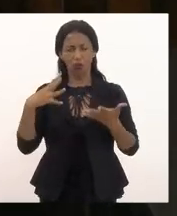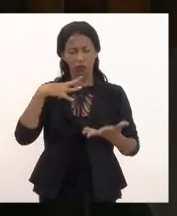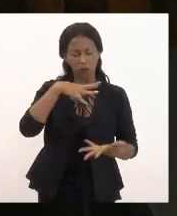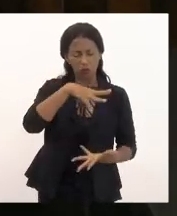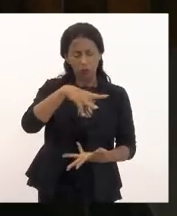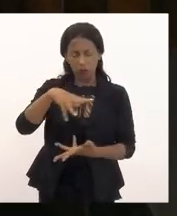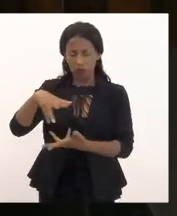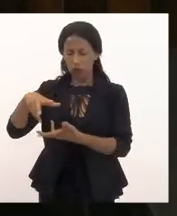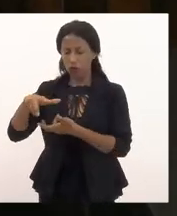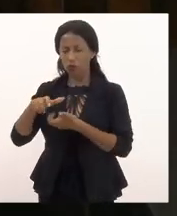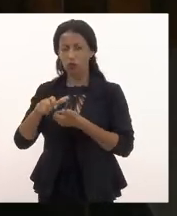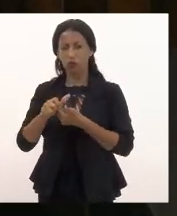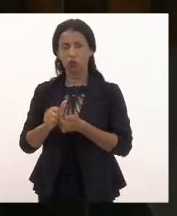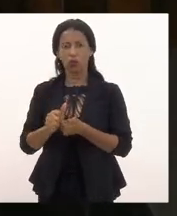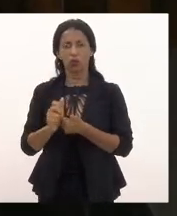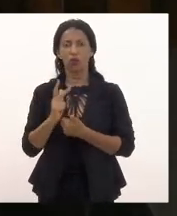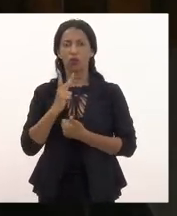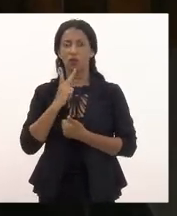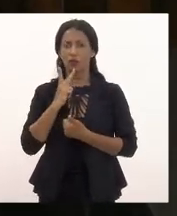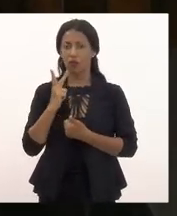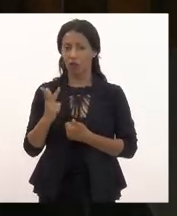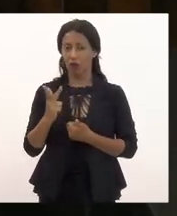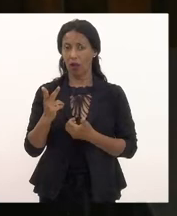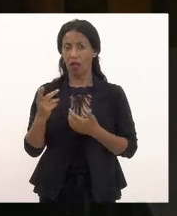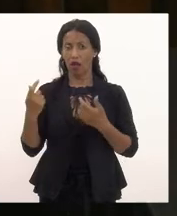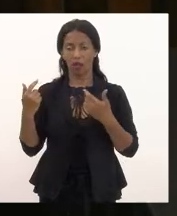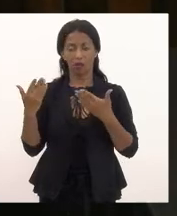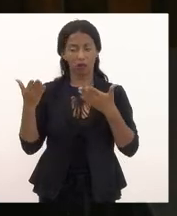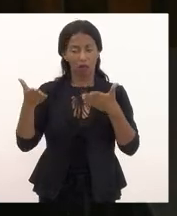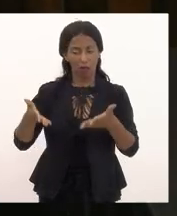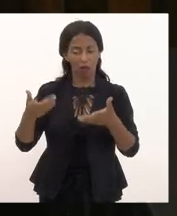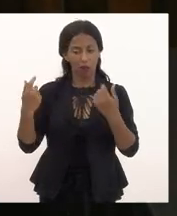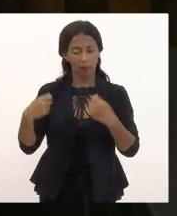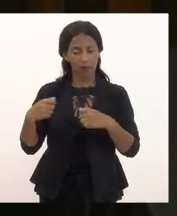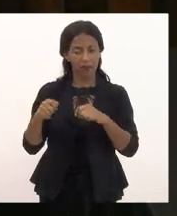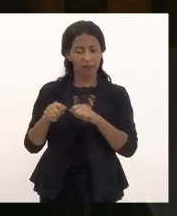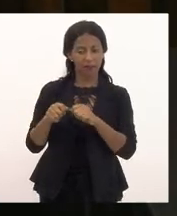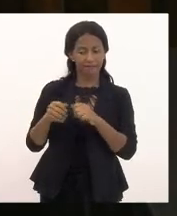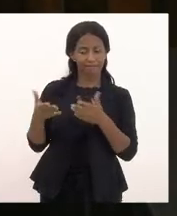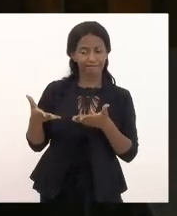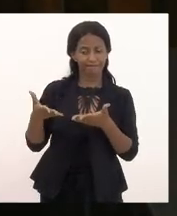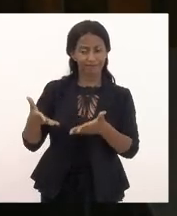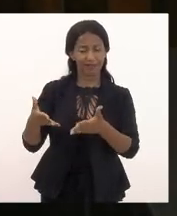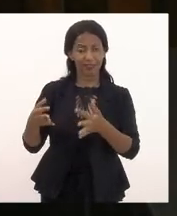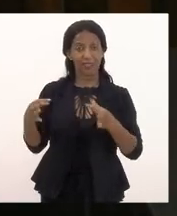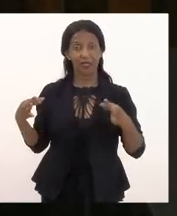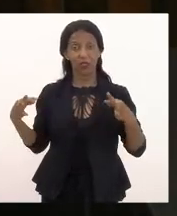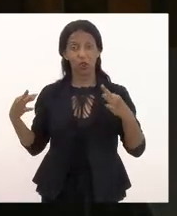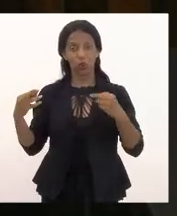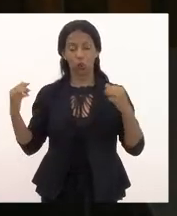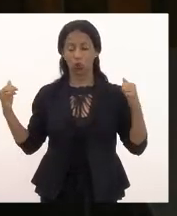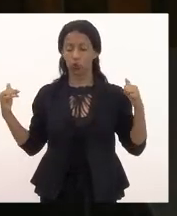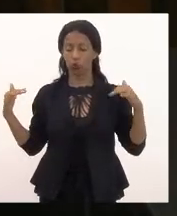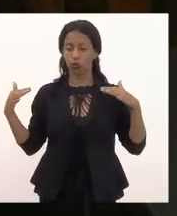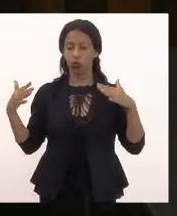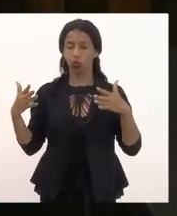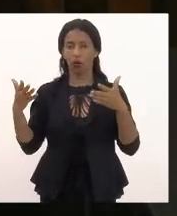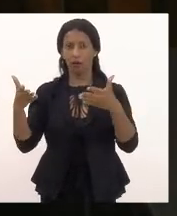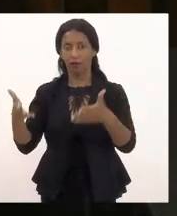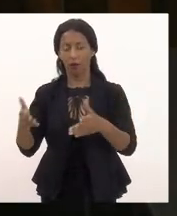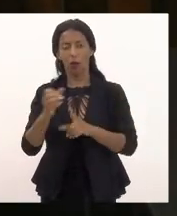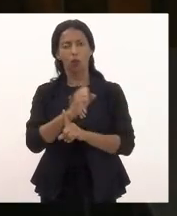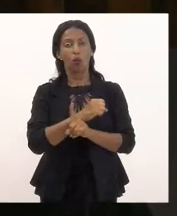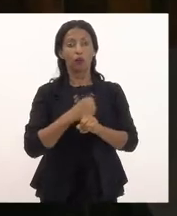inteiro diz que é algo que tem que ser feito e todos vão, quando a